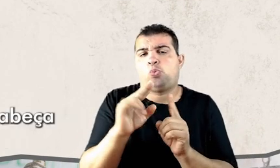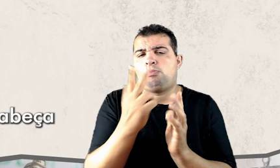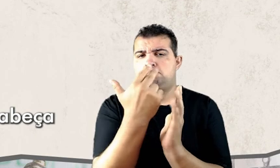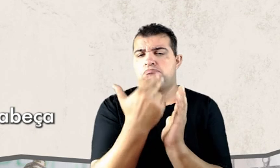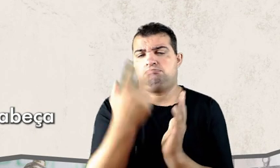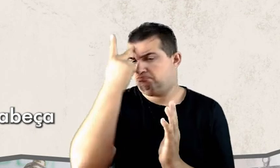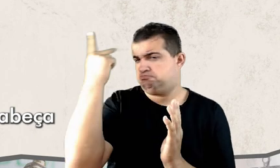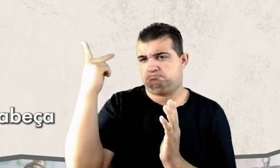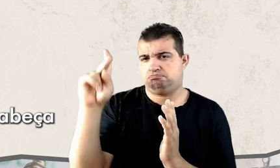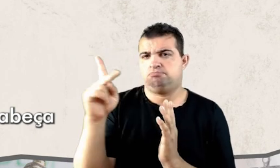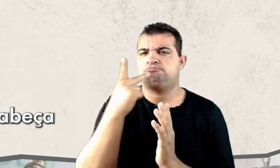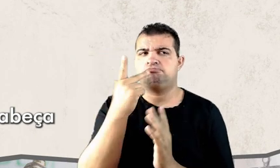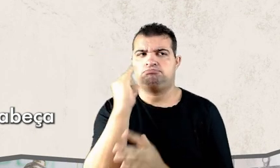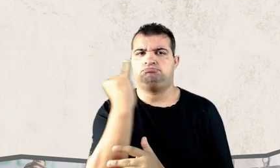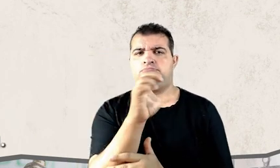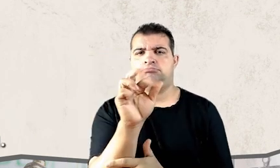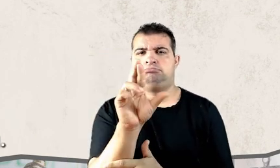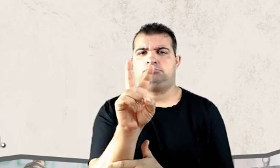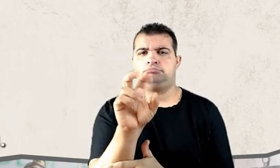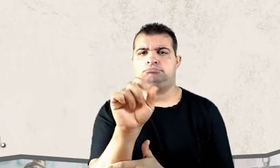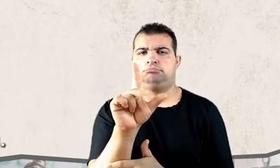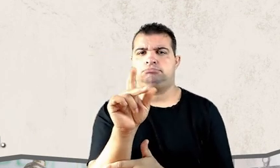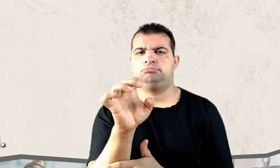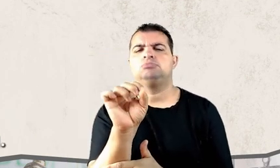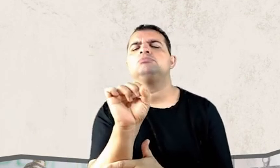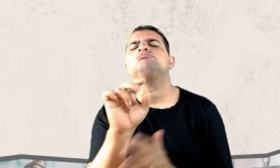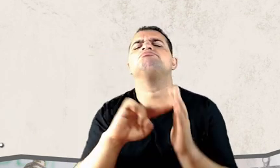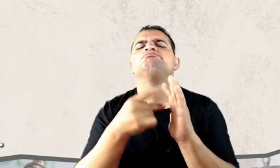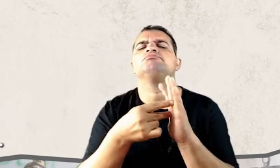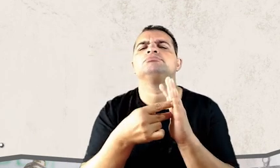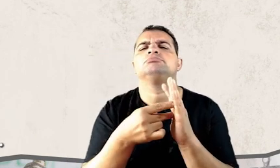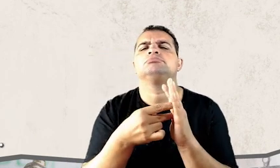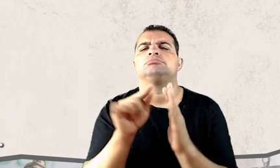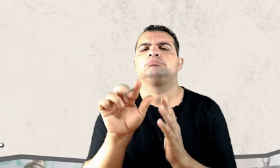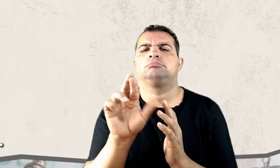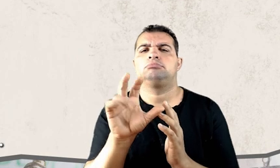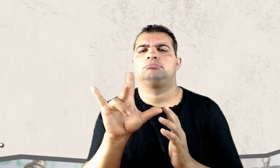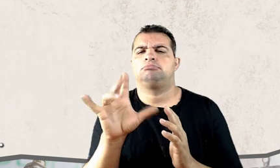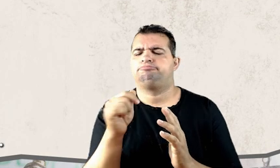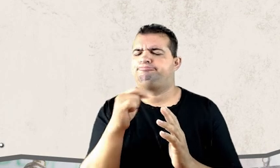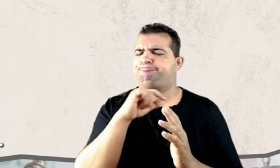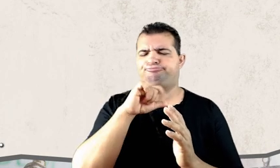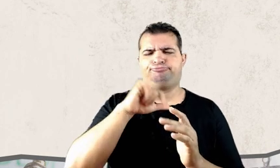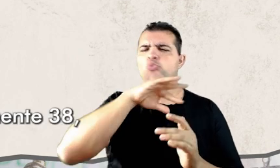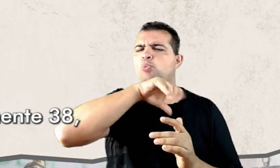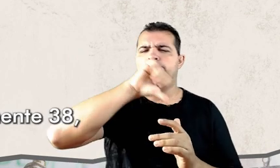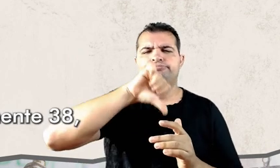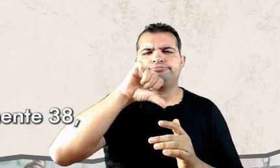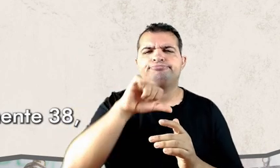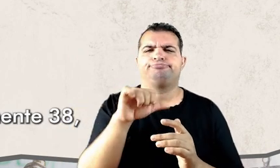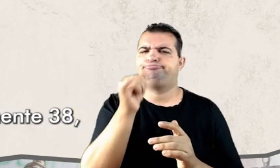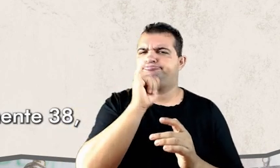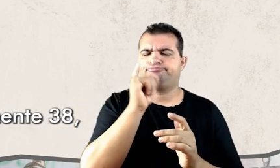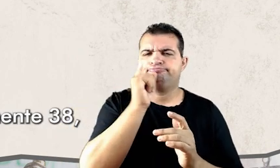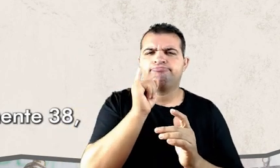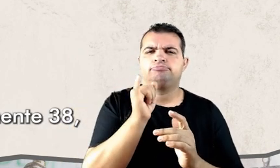ou desenhar o que lhe viesse à cabeça e dizer a Carvalhais o que o desenho significava. Garrincha foi mal em todos. Num máximo